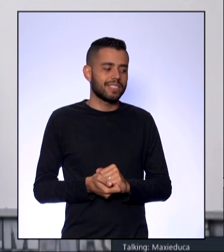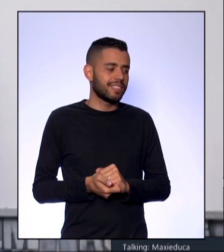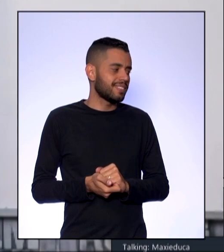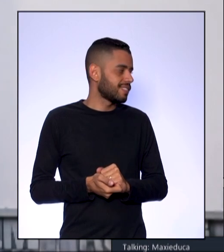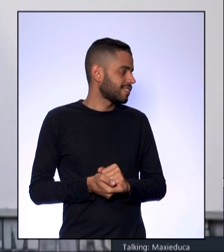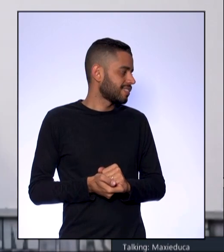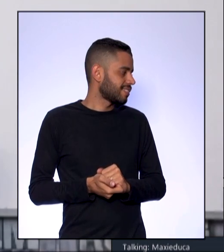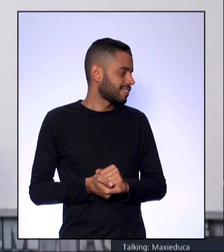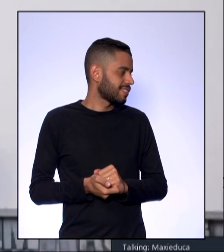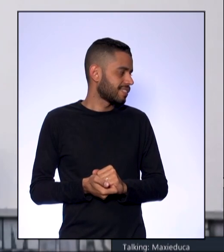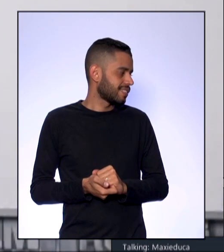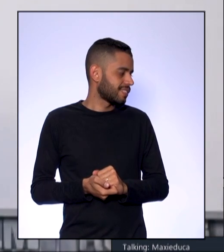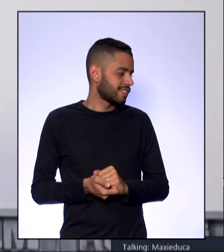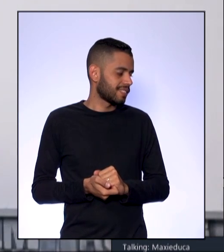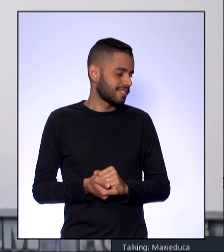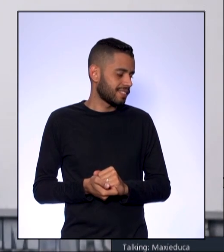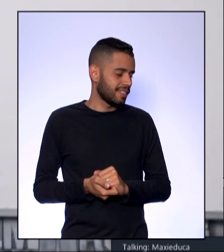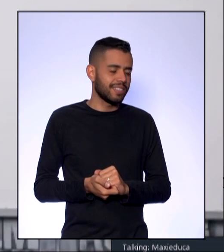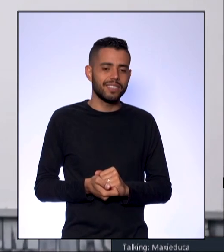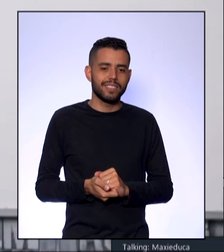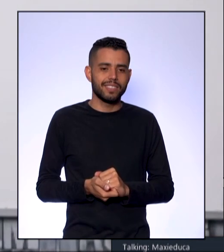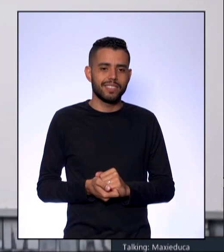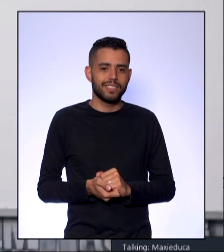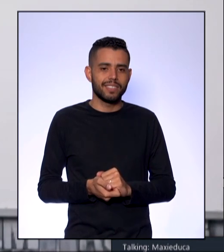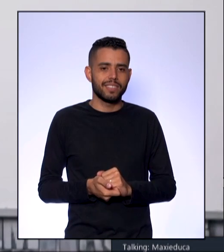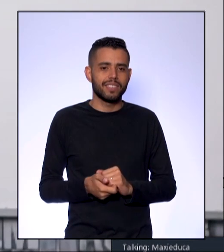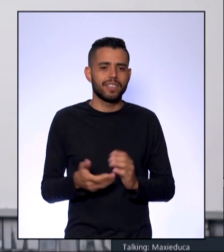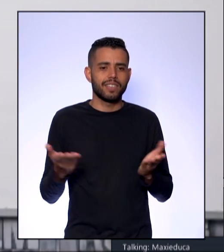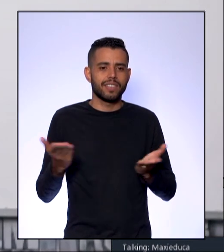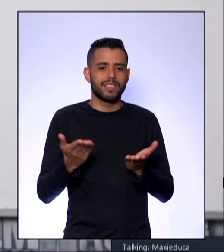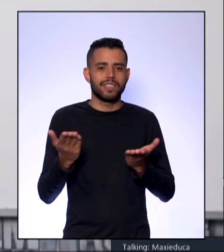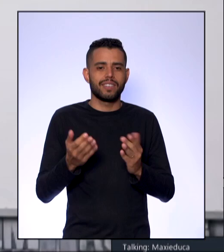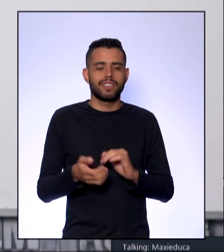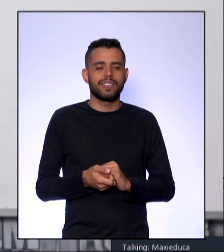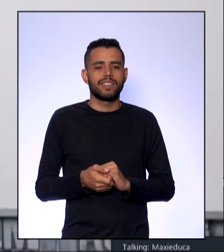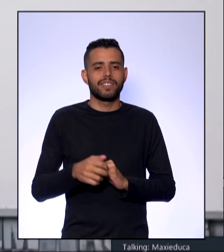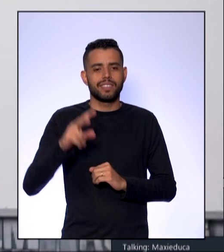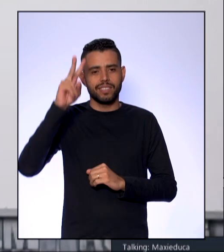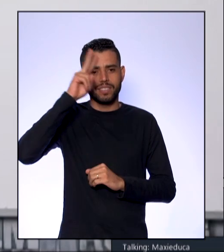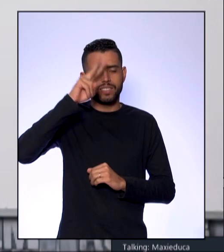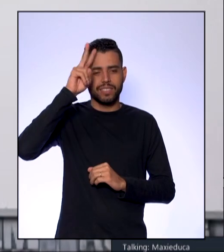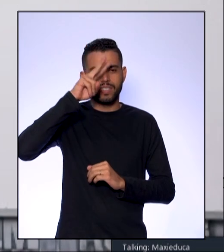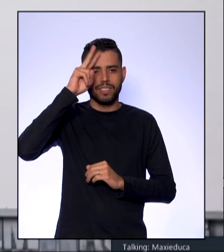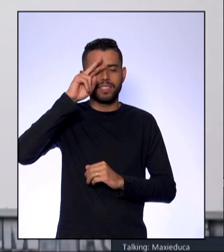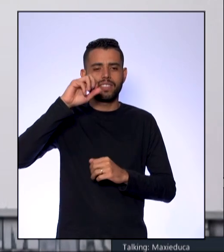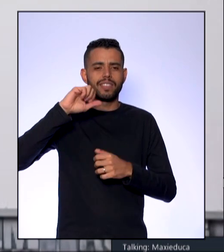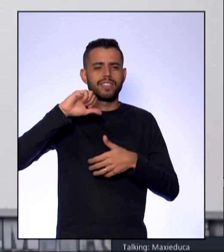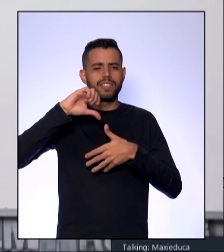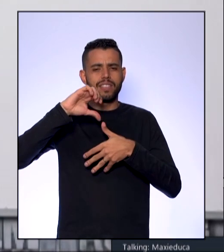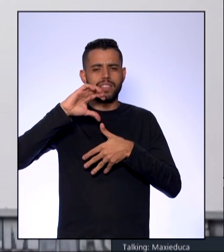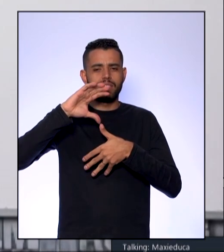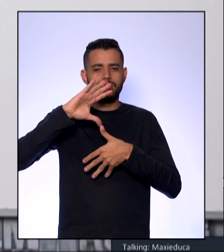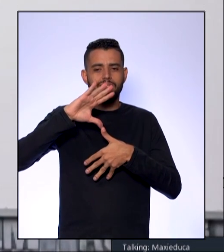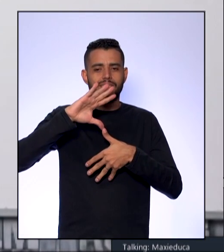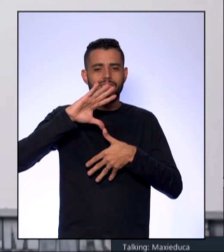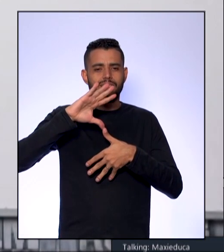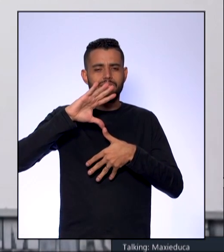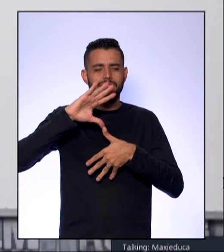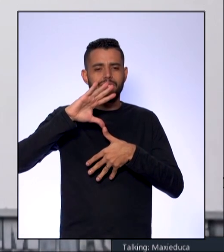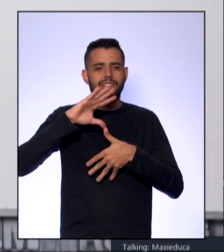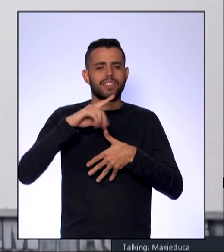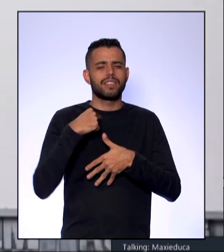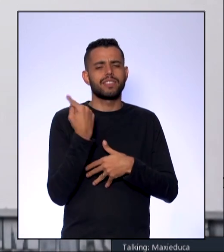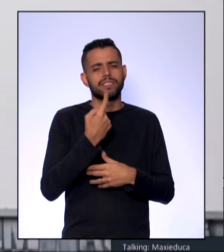Quando nós pensamos em pré-história da América, a gente começa a refletir sobre algumas